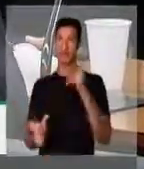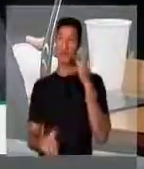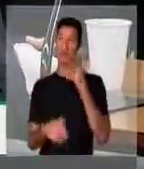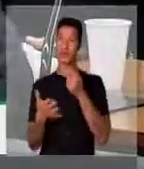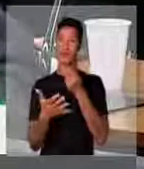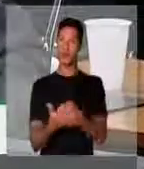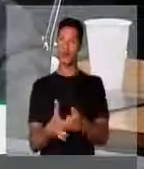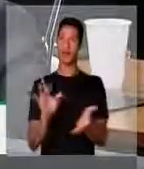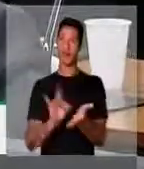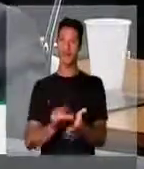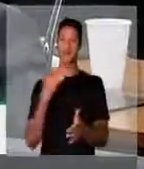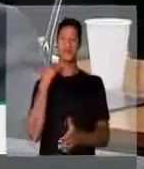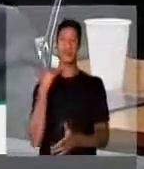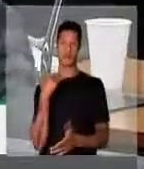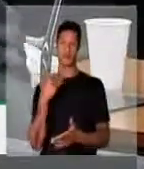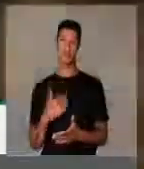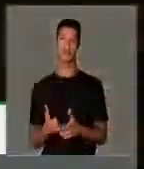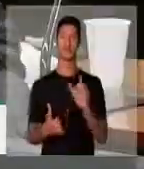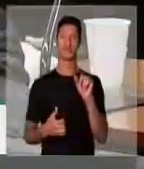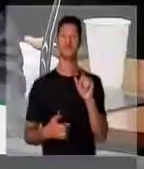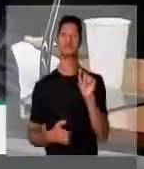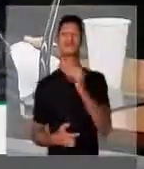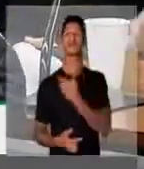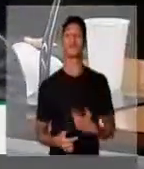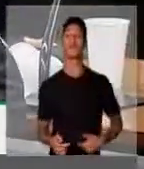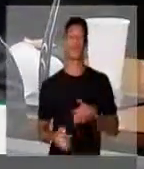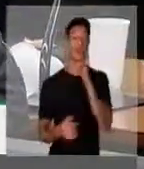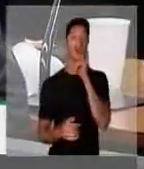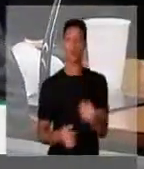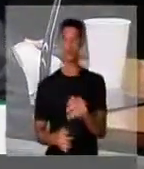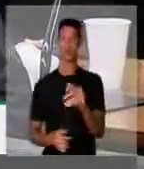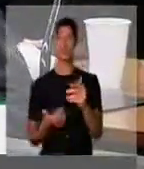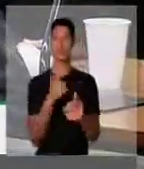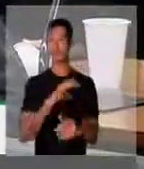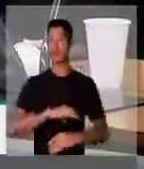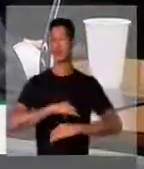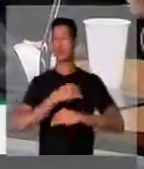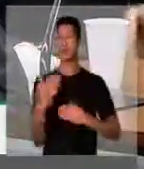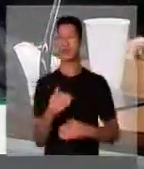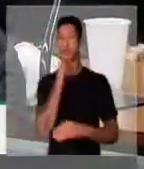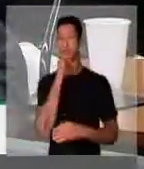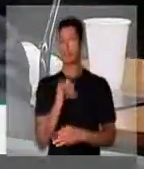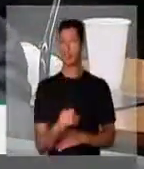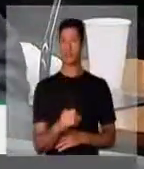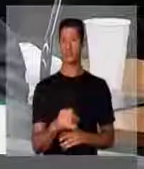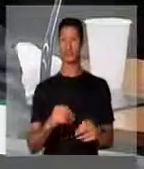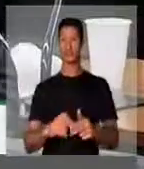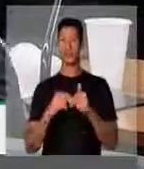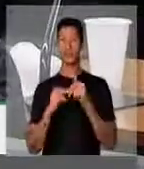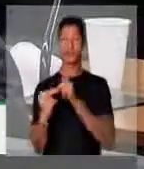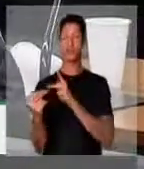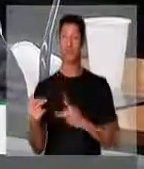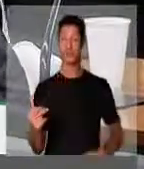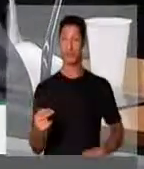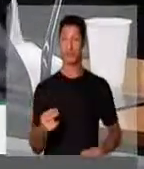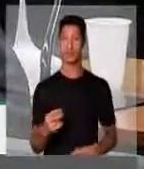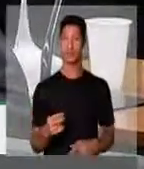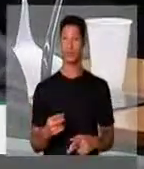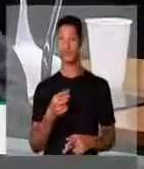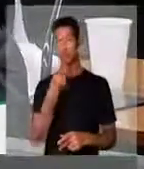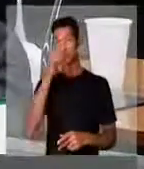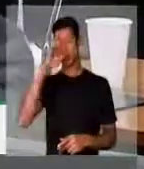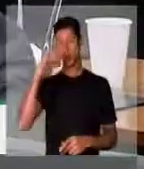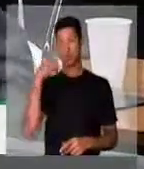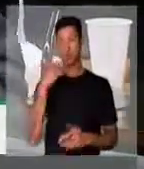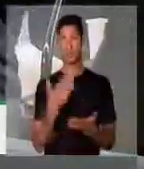para pagar exatamente a banqueiro. E é isso que o governo não diz, não tem a coragem de dizer. Por isso, senhor presidente, senhores